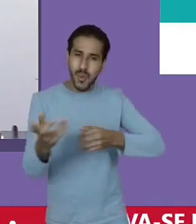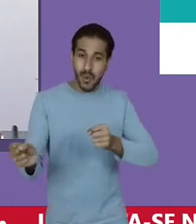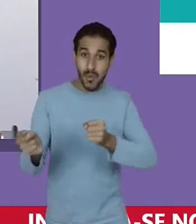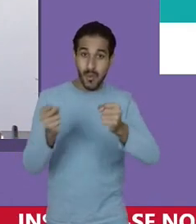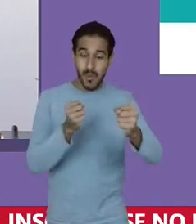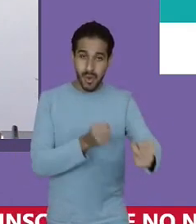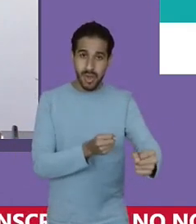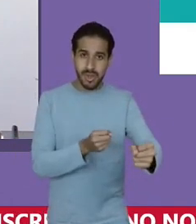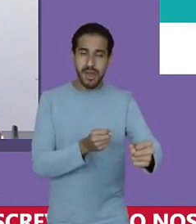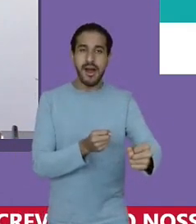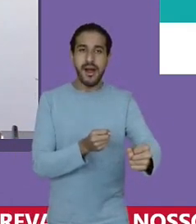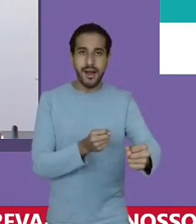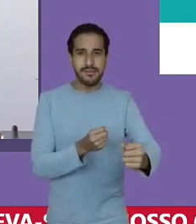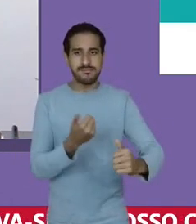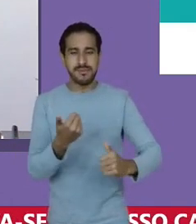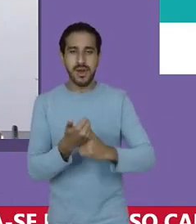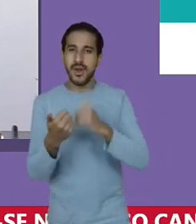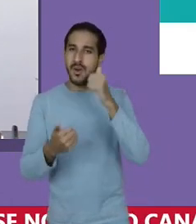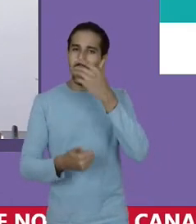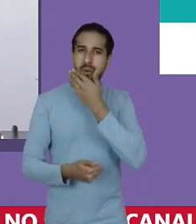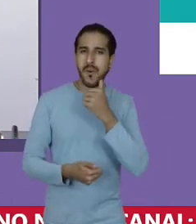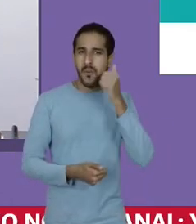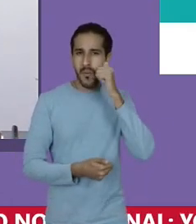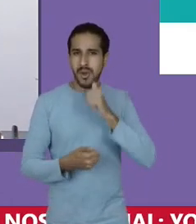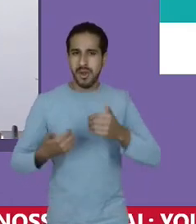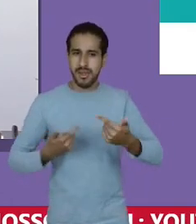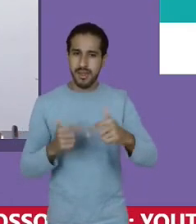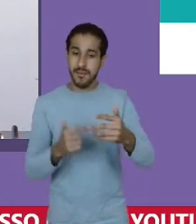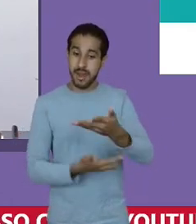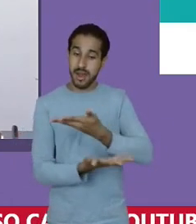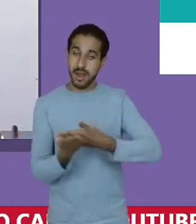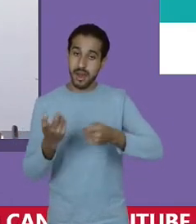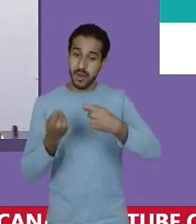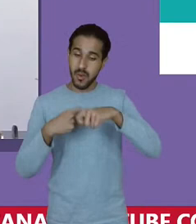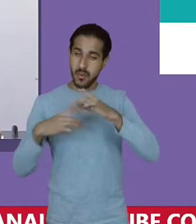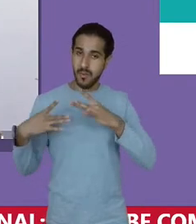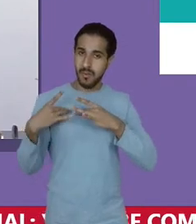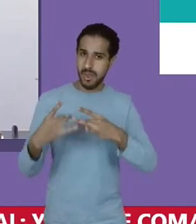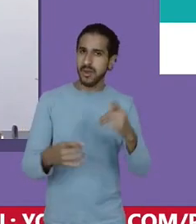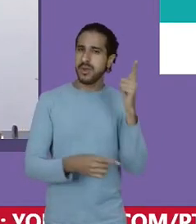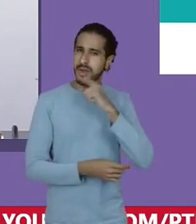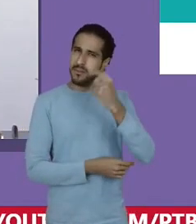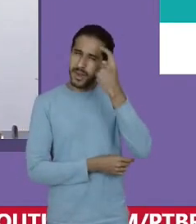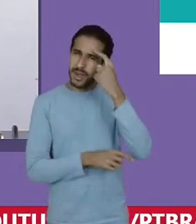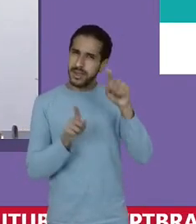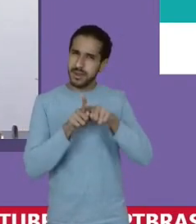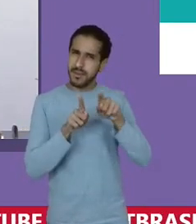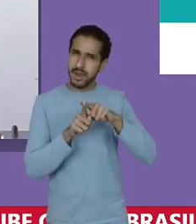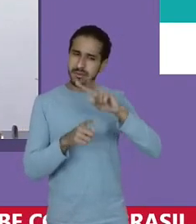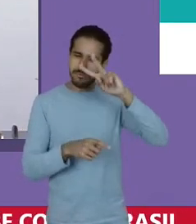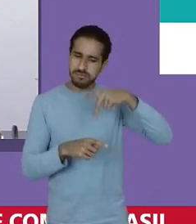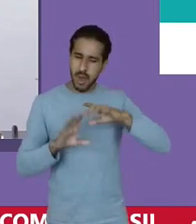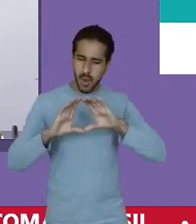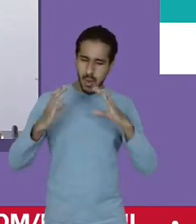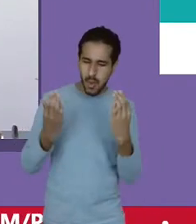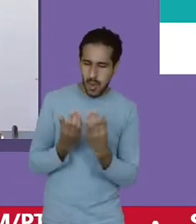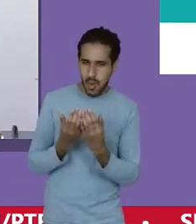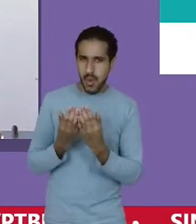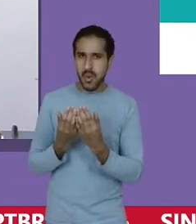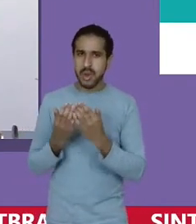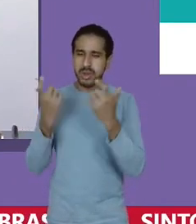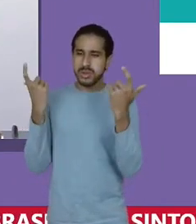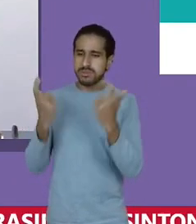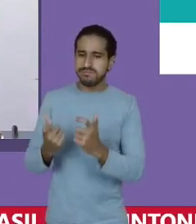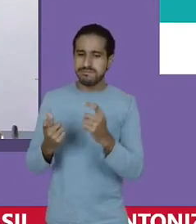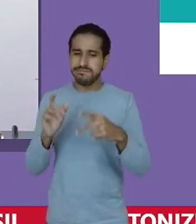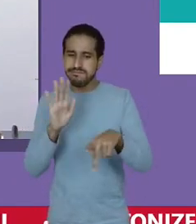poder que faz com que homens e mulheres envolvidos na economia solidária possam pensar também a sua comunidade, o seu